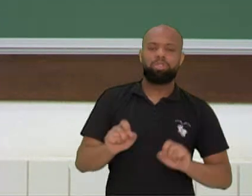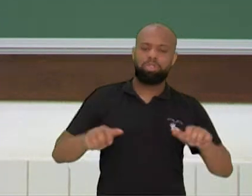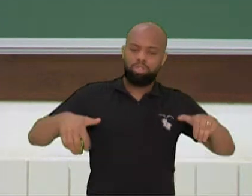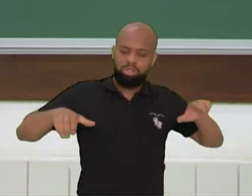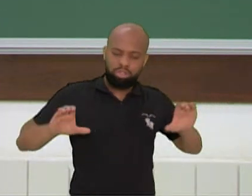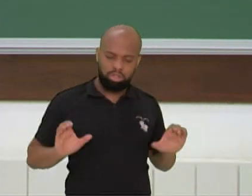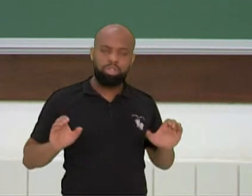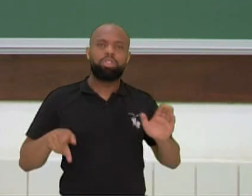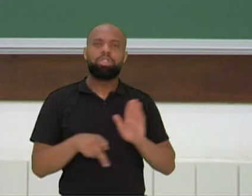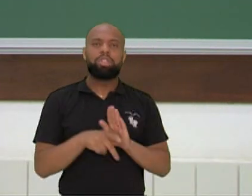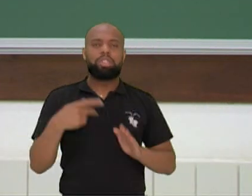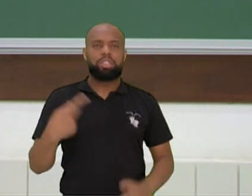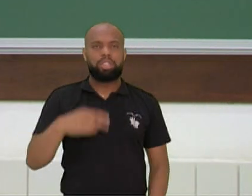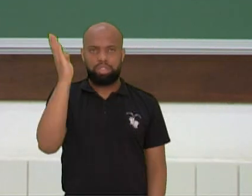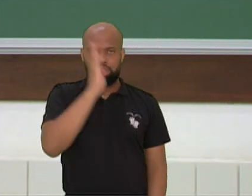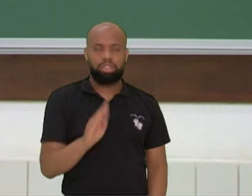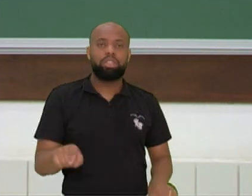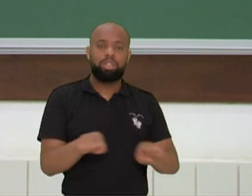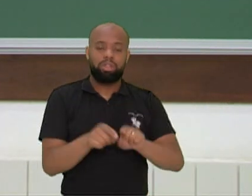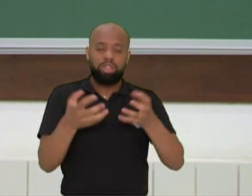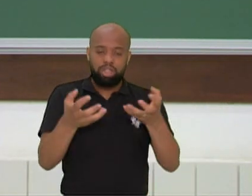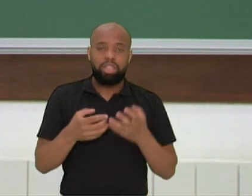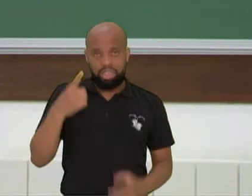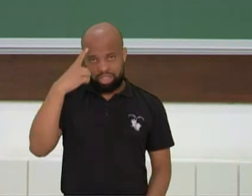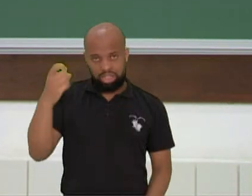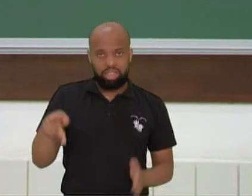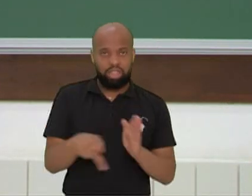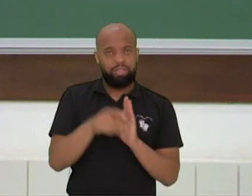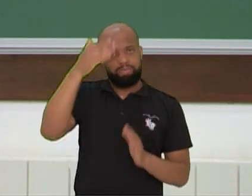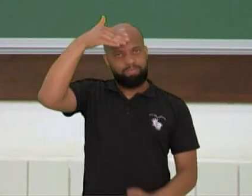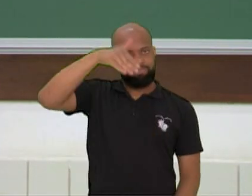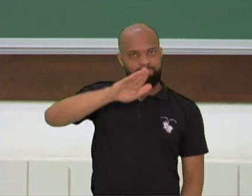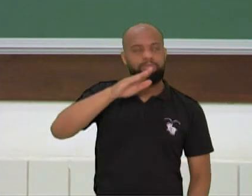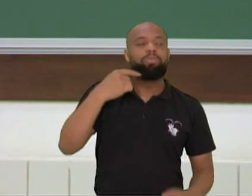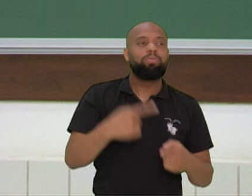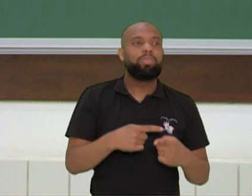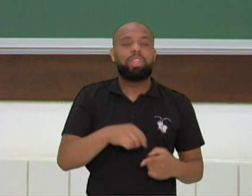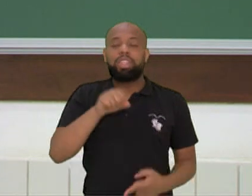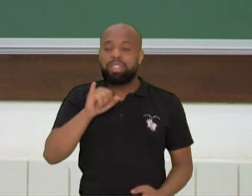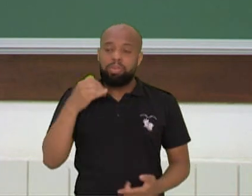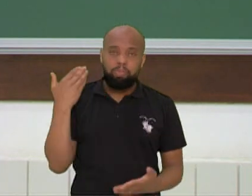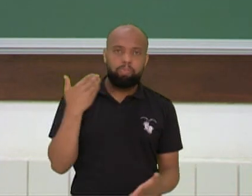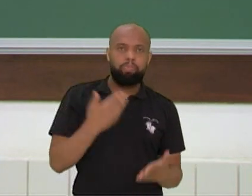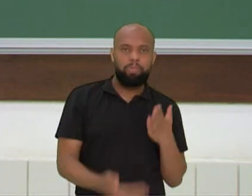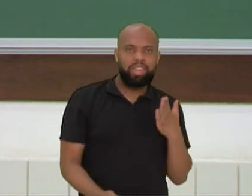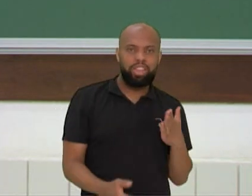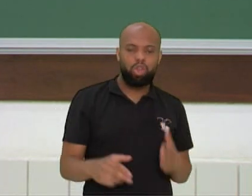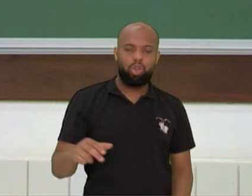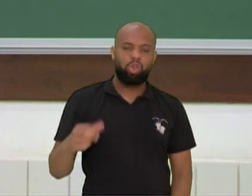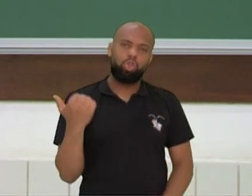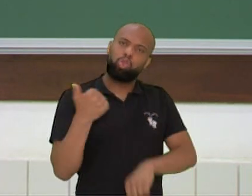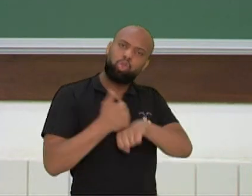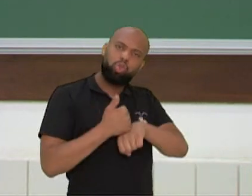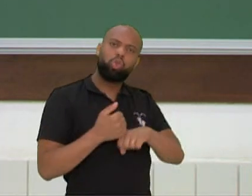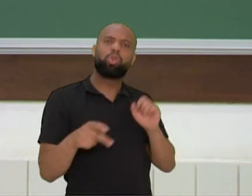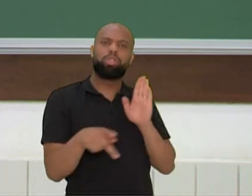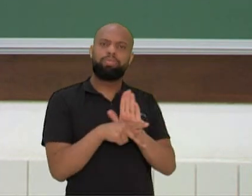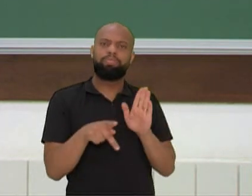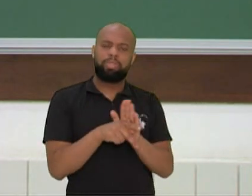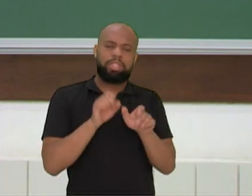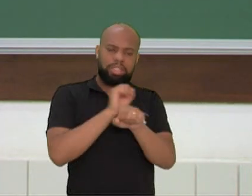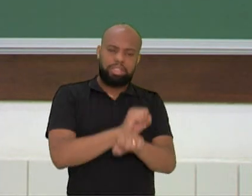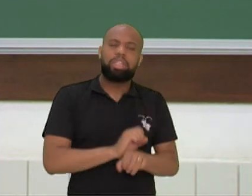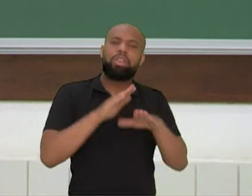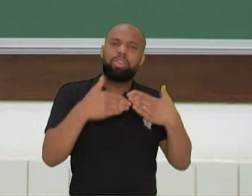ideias republicanas. Se o fazendeiro perdeu a propriedade do escravo, a monarquia agora perdeu o apoio